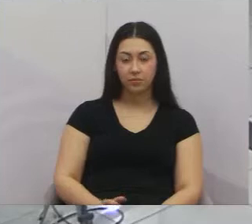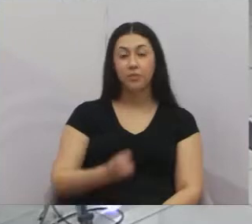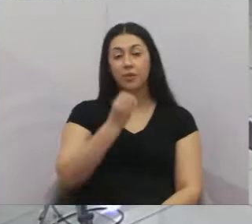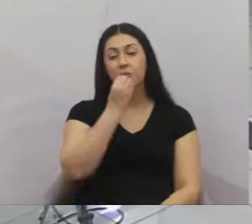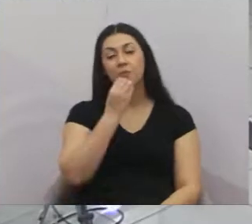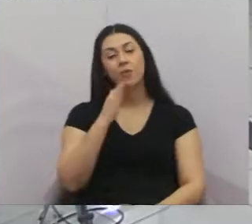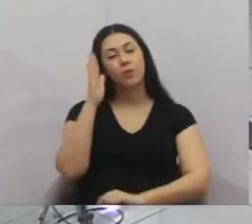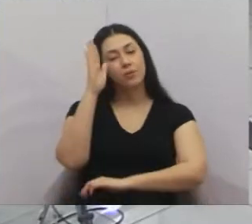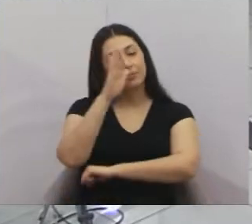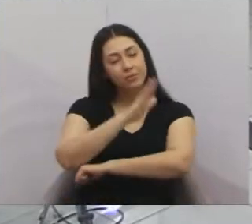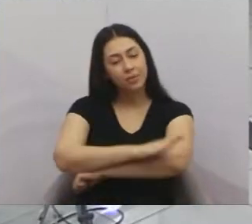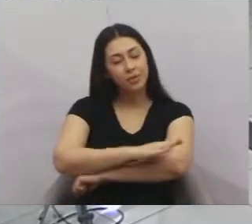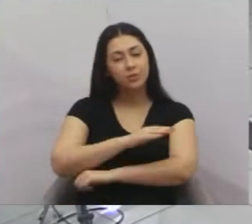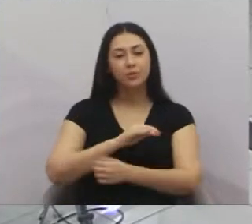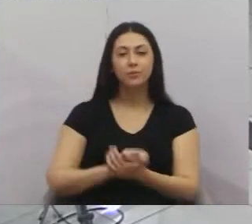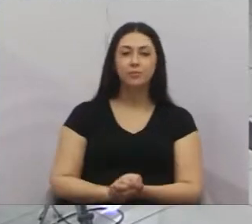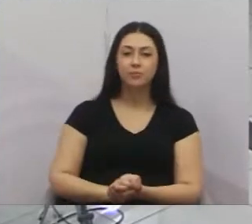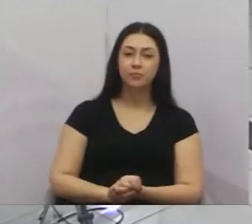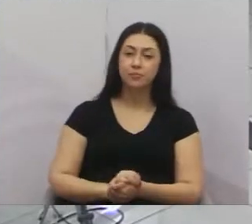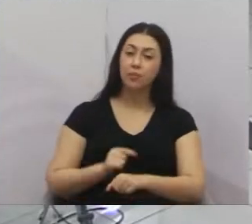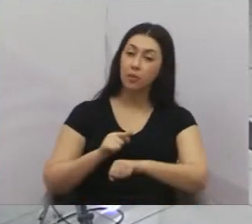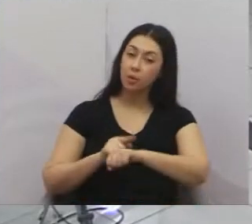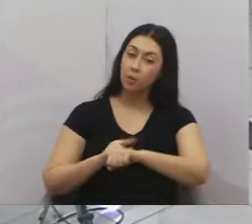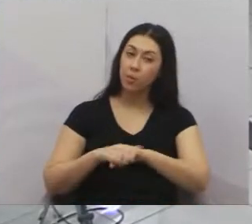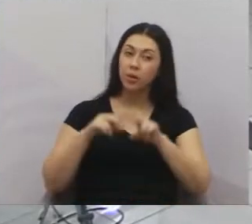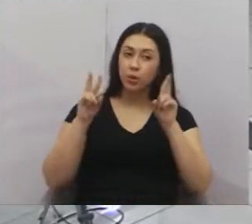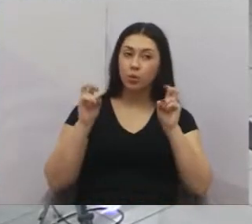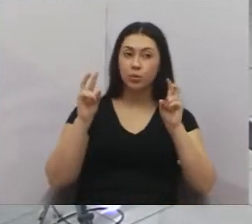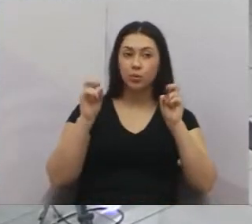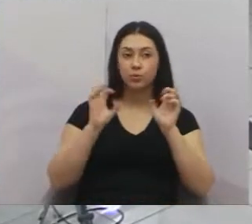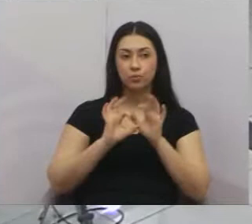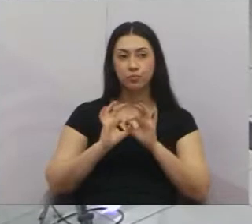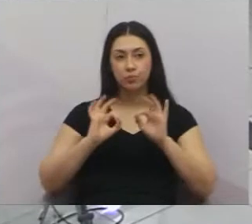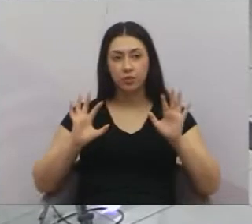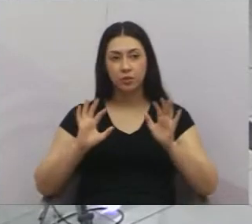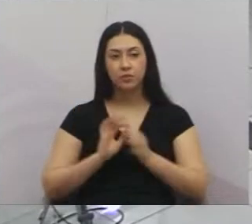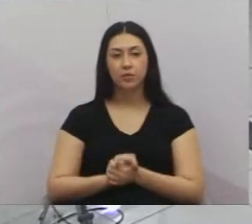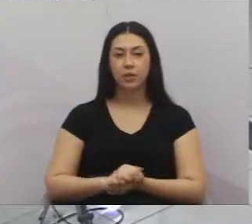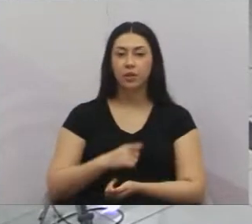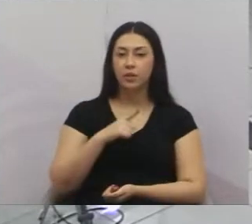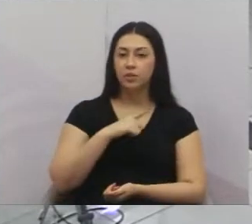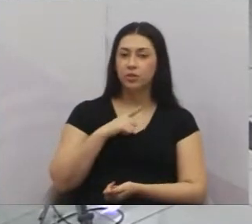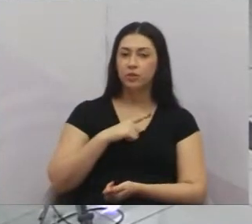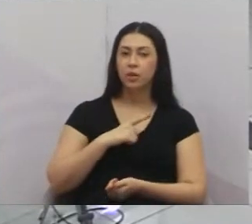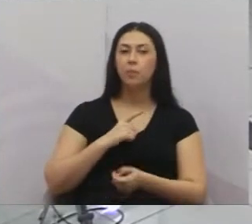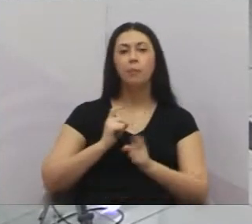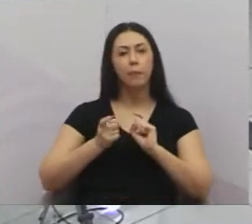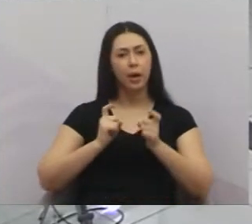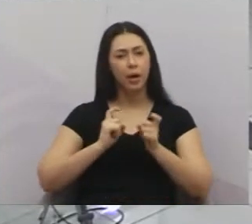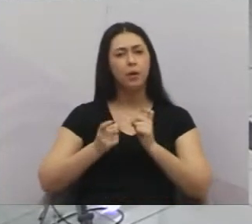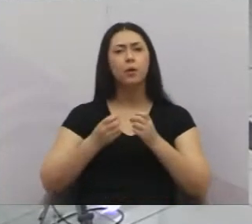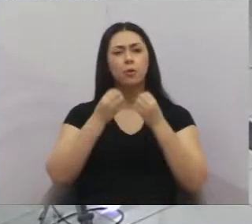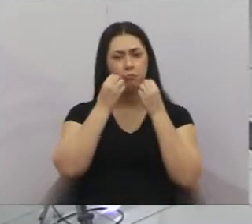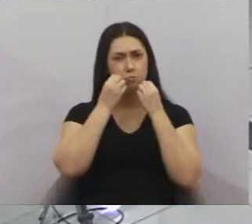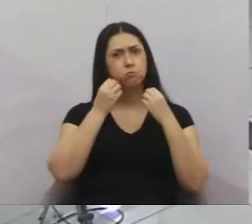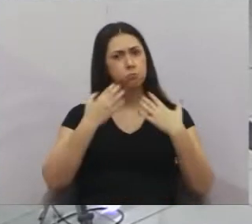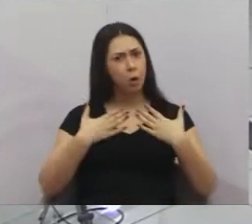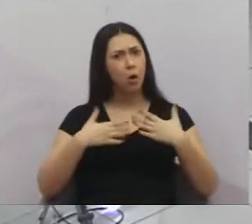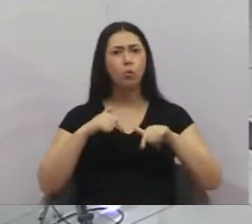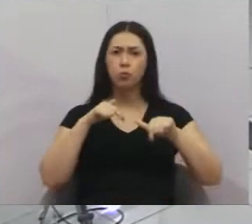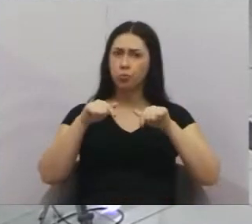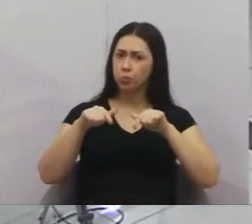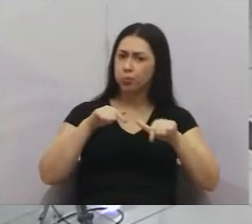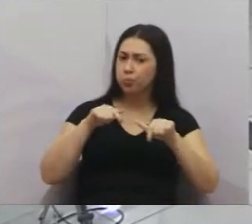Boa tarde a todos. Esse é o momento dos temas livres. Nós tivemos hoje uma sessão muito produtiva,